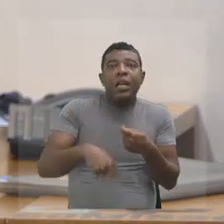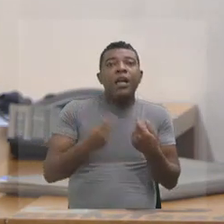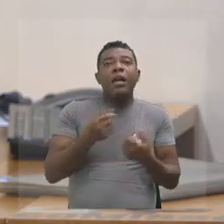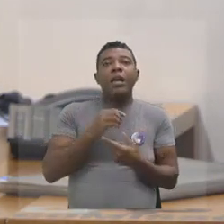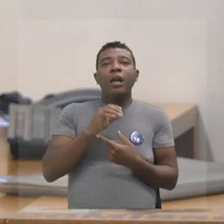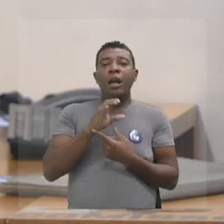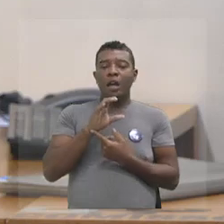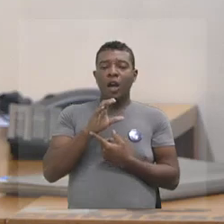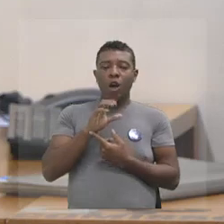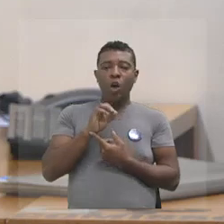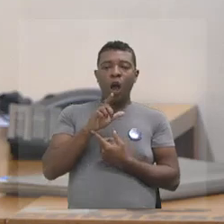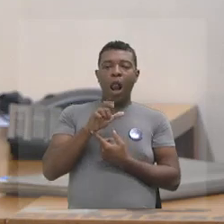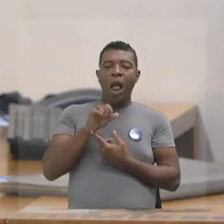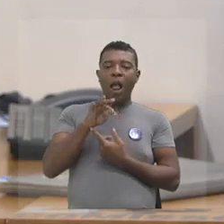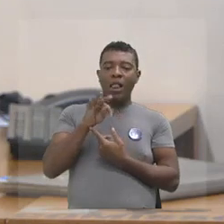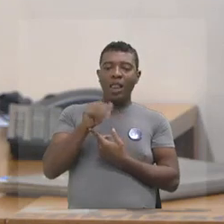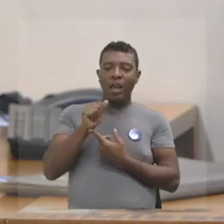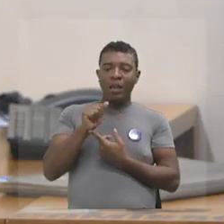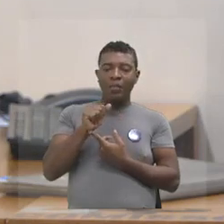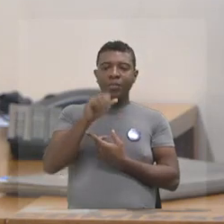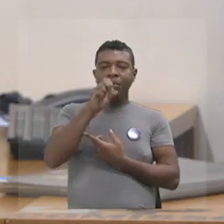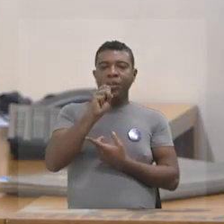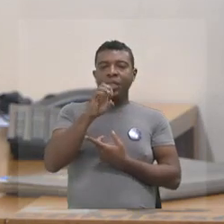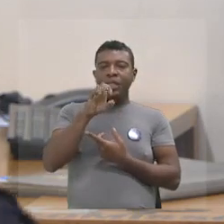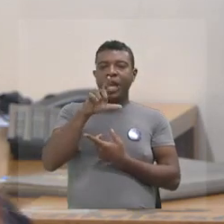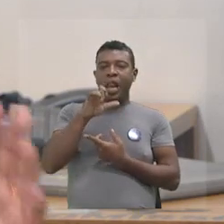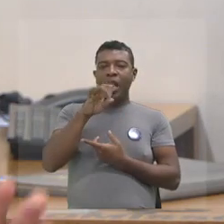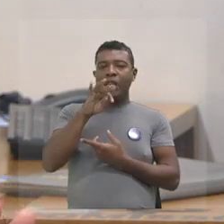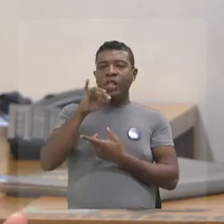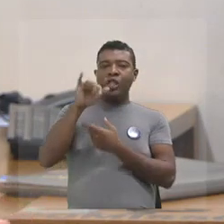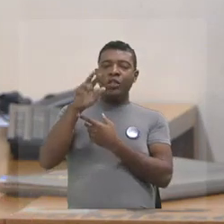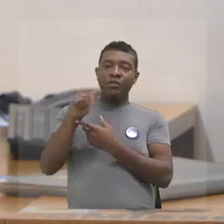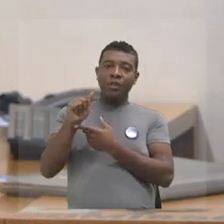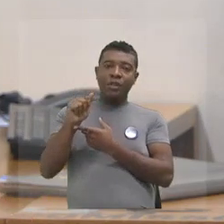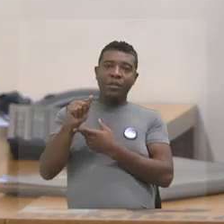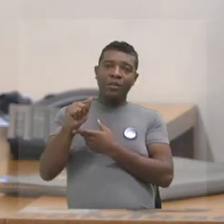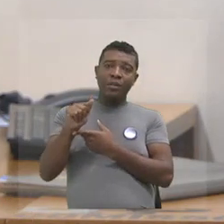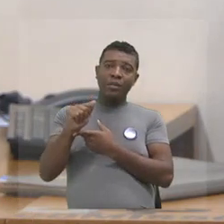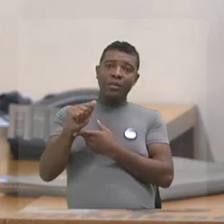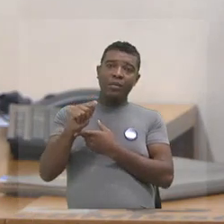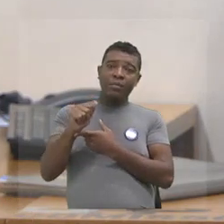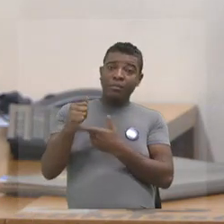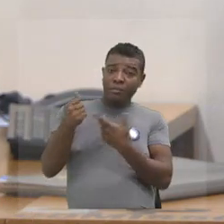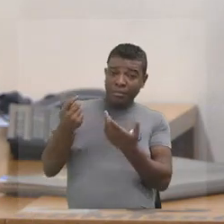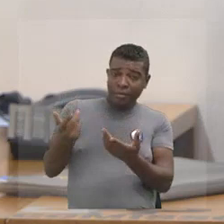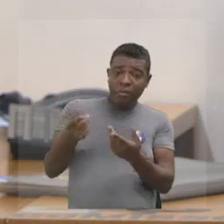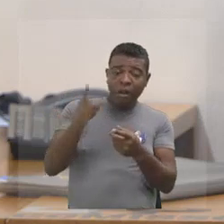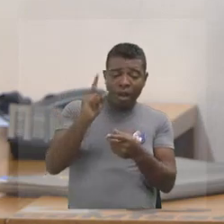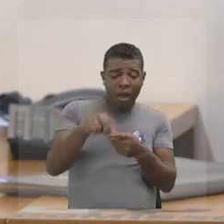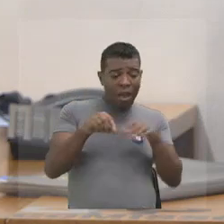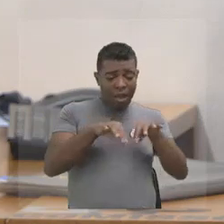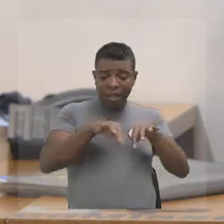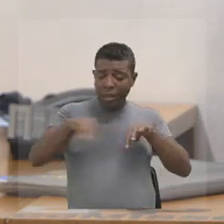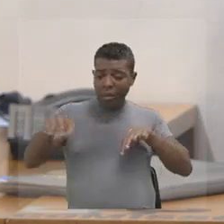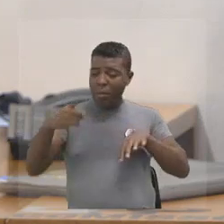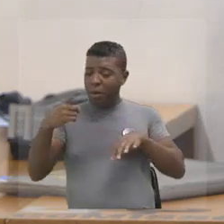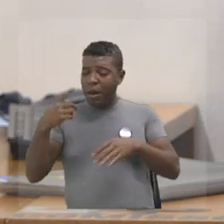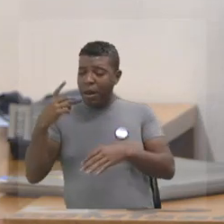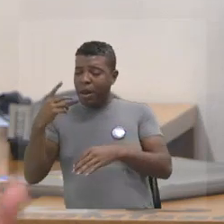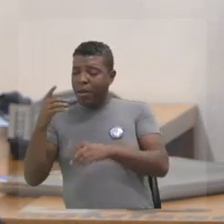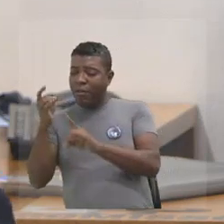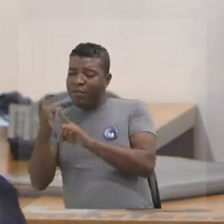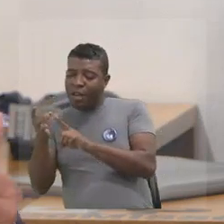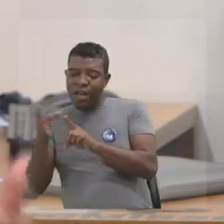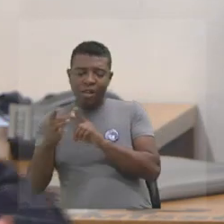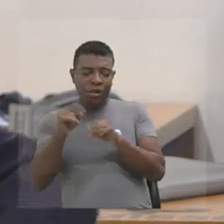Principalmente nas embalagens de vidro não é por isso que os nossos atestam aí quase convida útil comprometidas